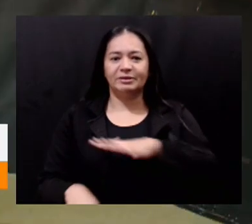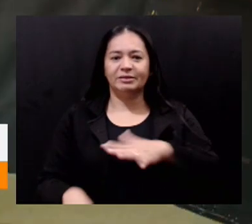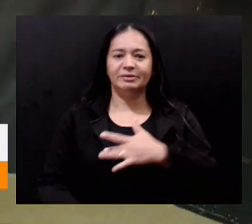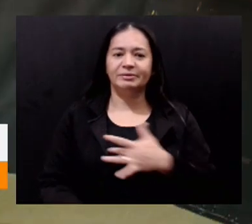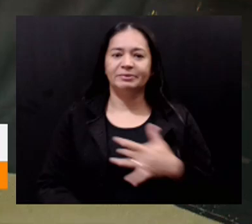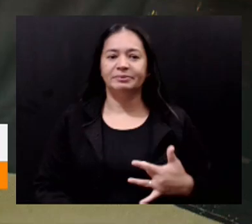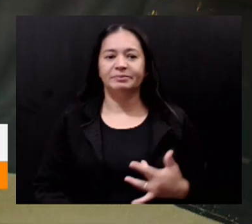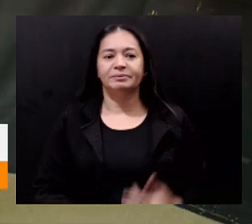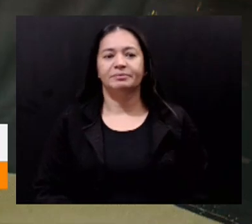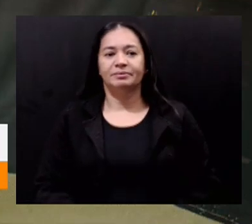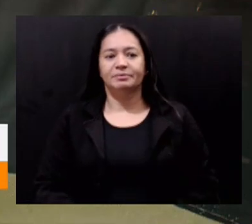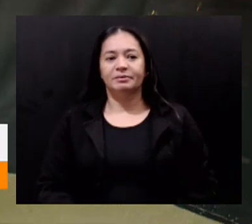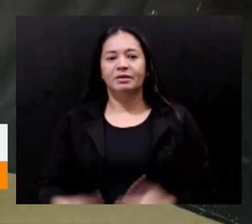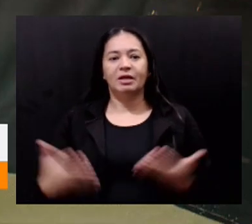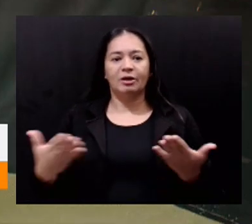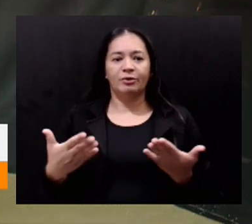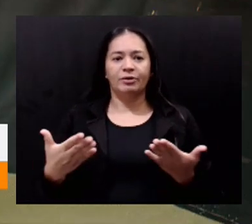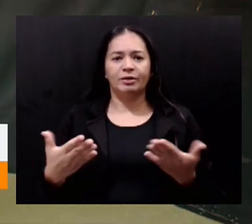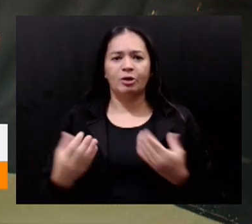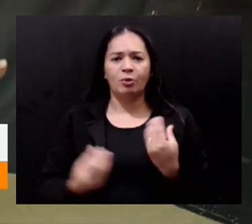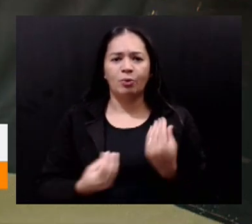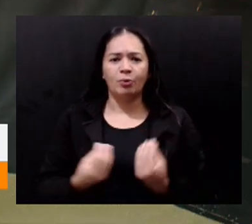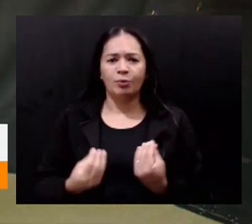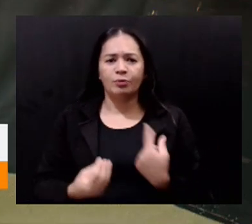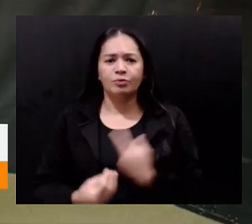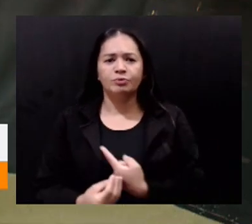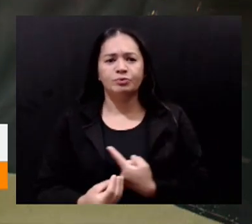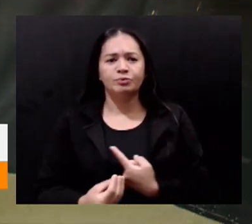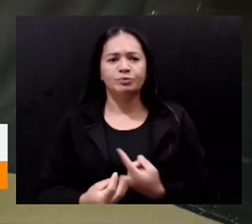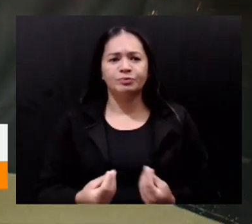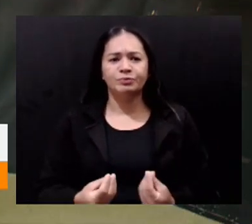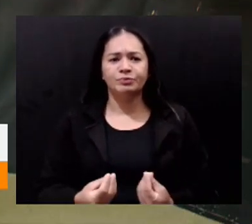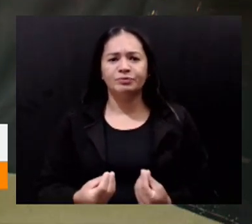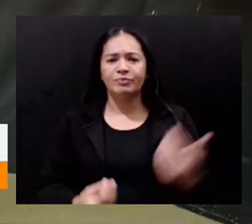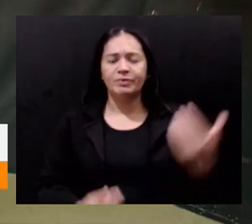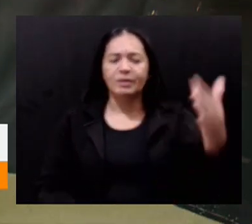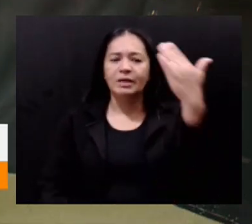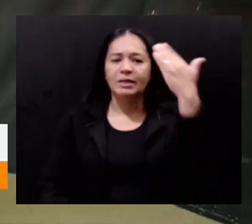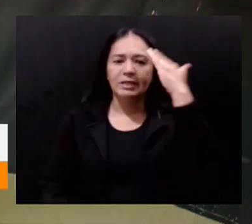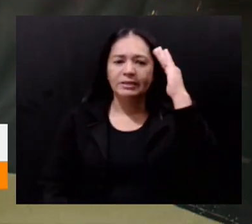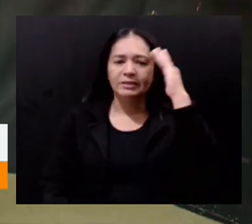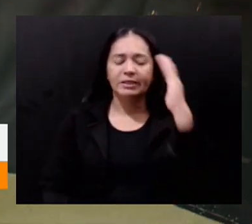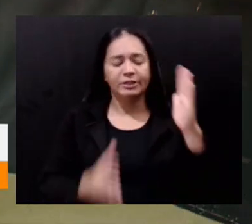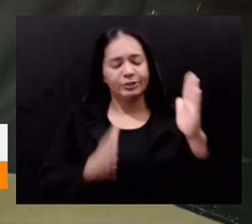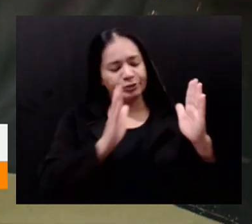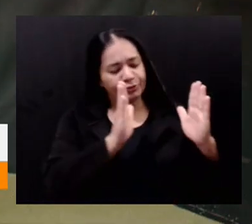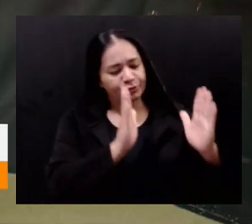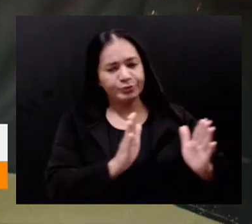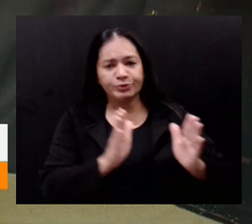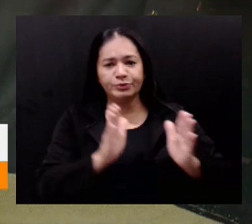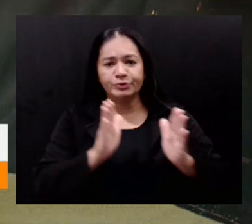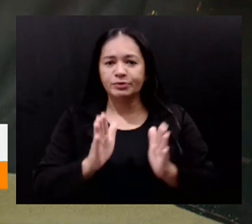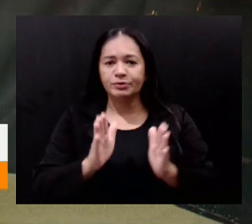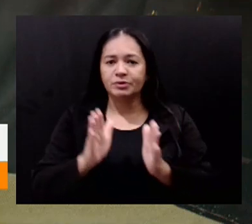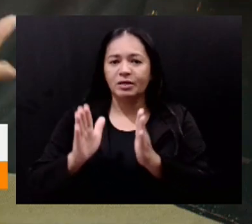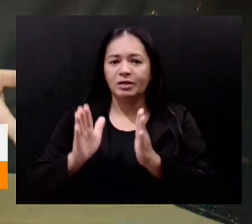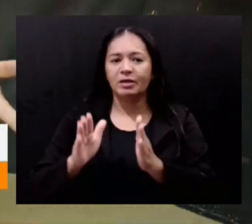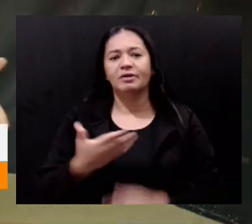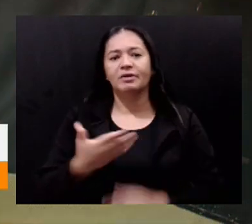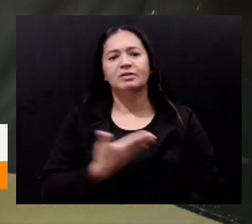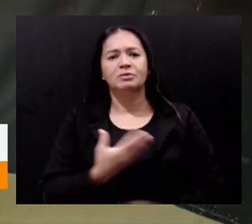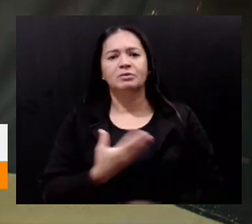Agora, Joyce, como que a gente, entende sobre as fases, né, da amizade? Ela muda